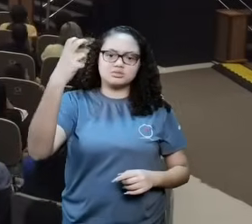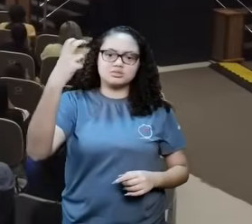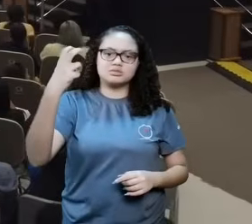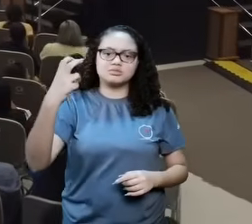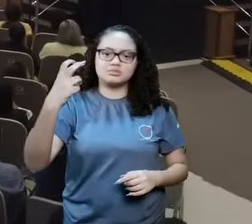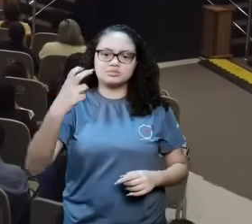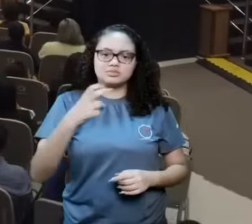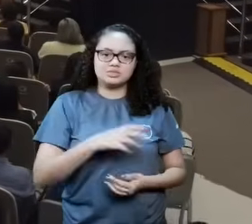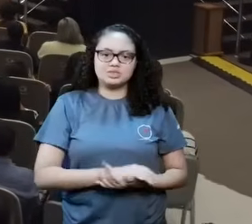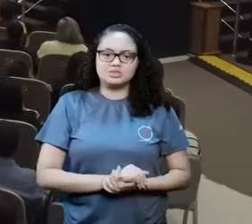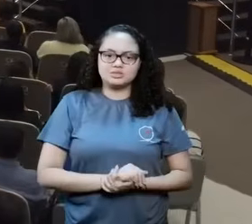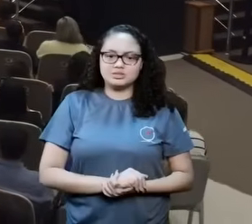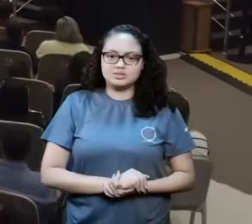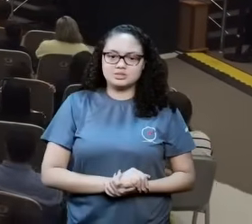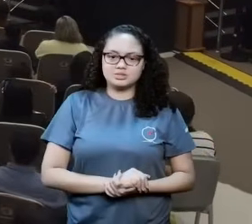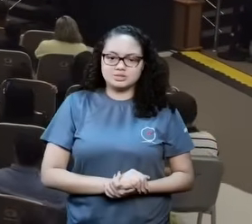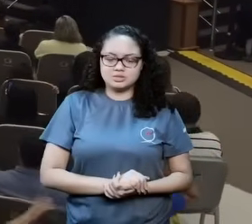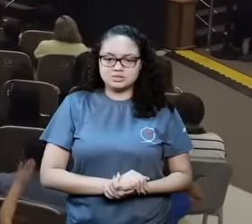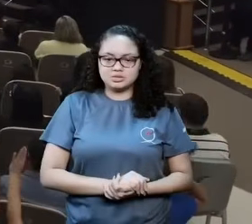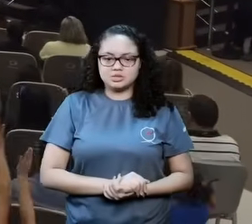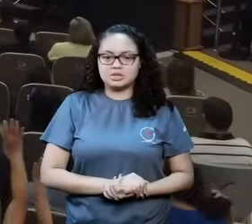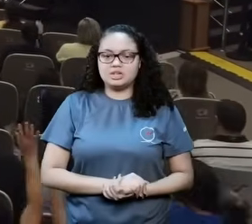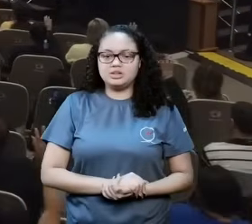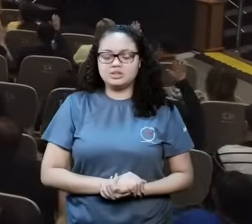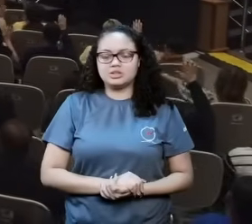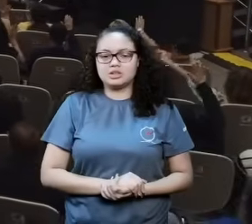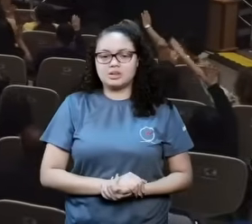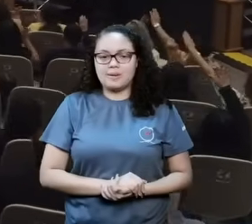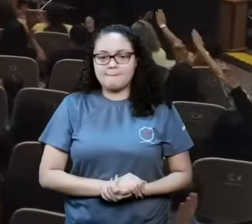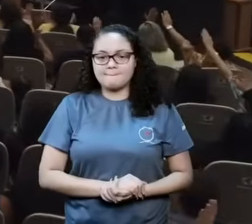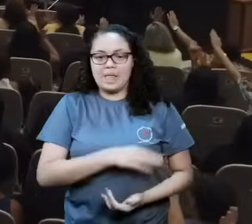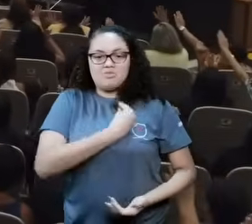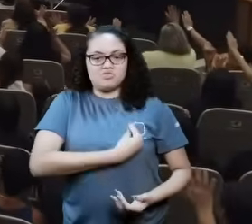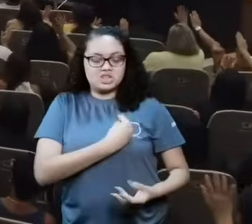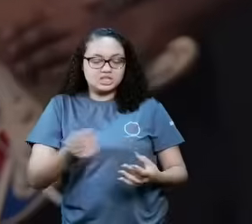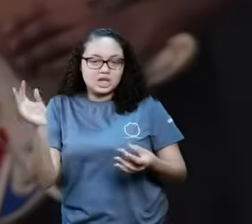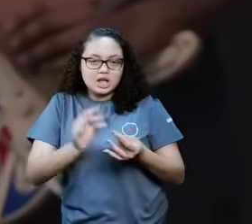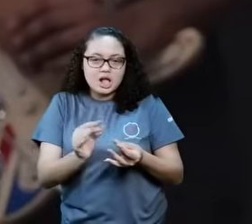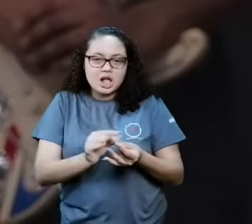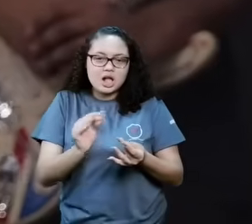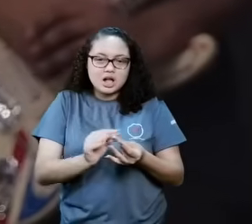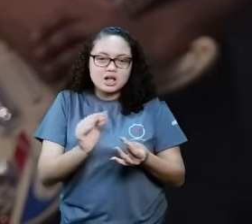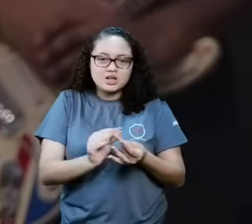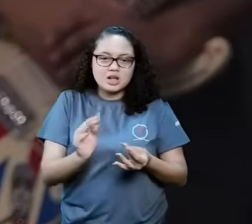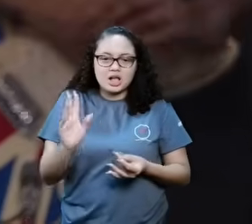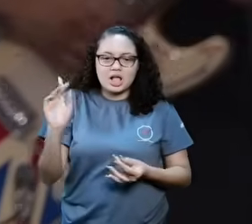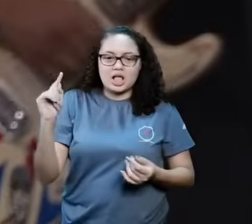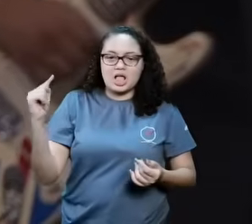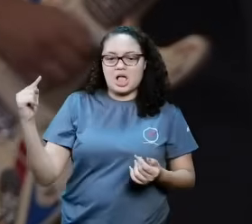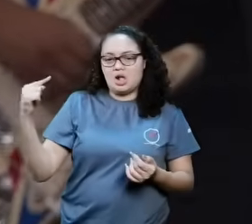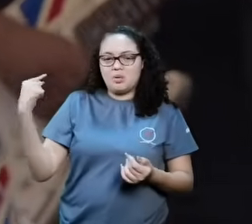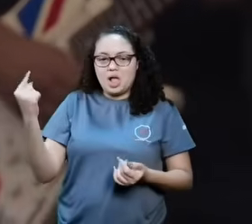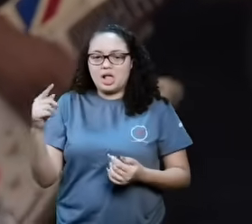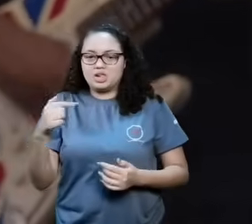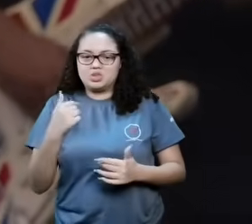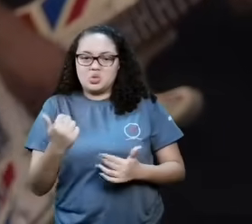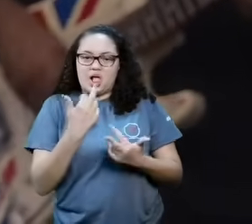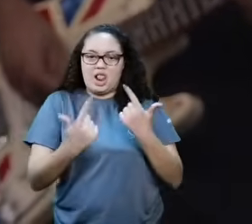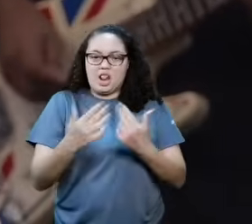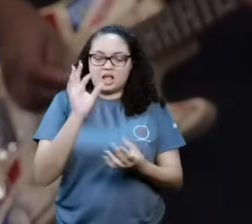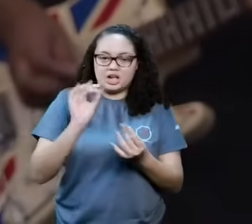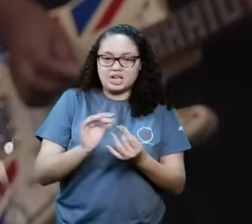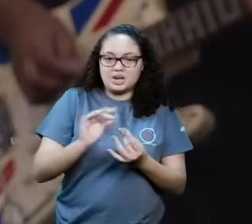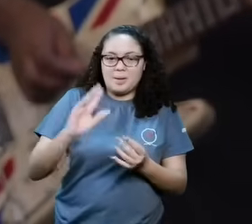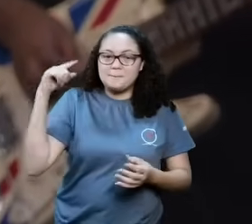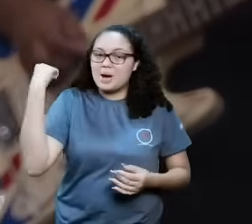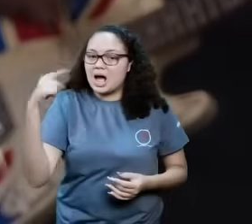Mas que caia por terra todo o sofisma do inferno. Que quem tiver vida espiritual ativa vai ficar maluco, vai ficar internado. Tua língua estranha não vai te